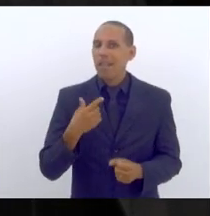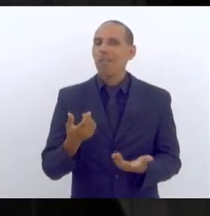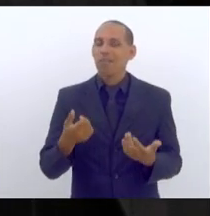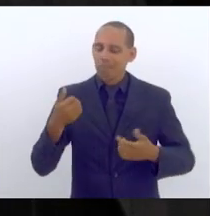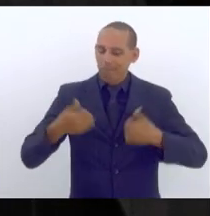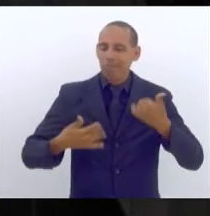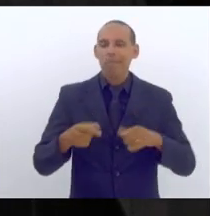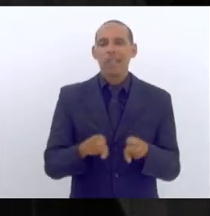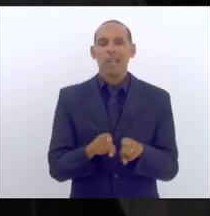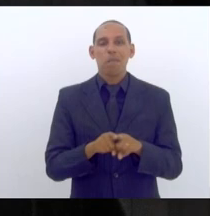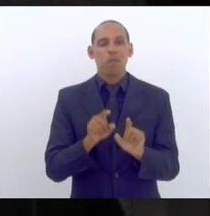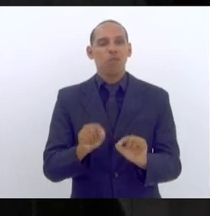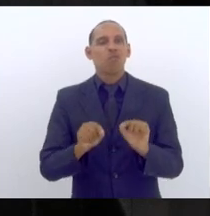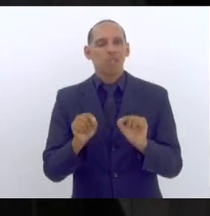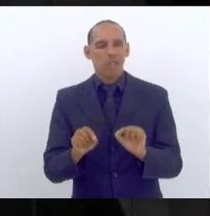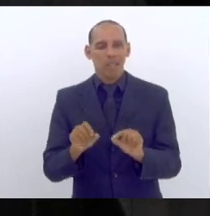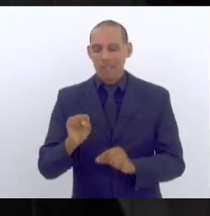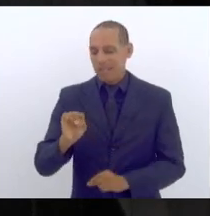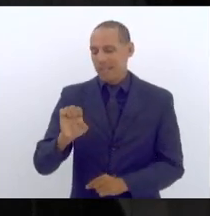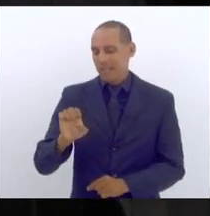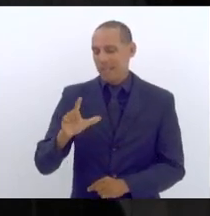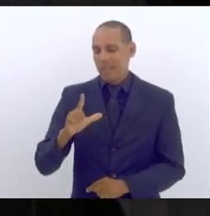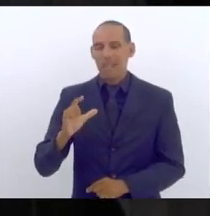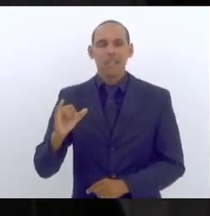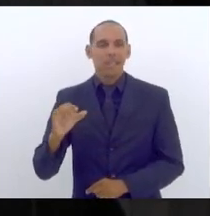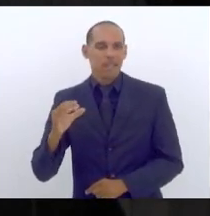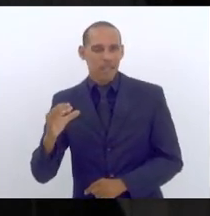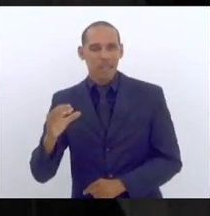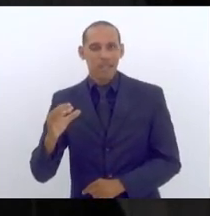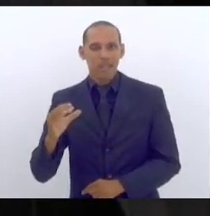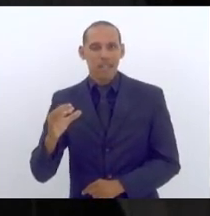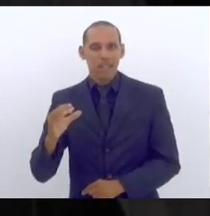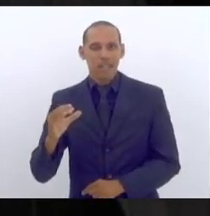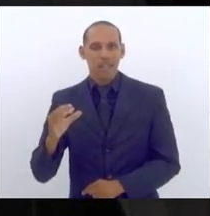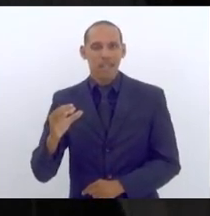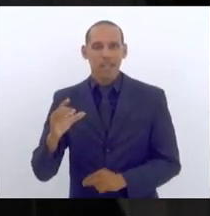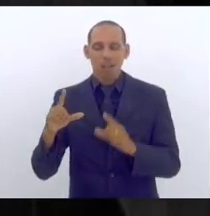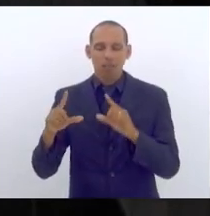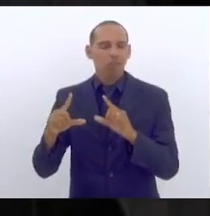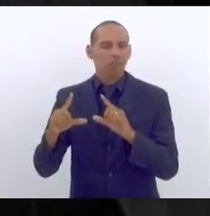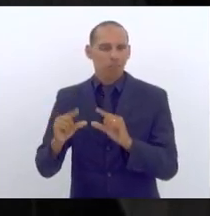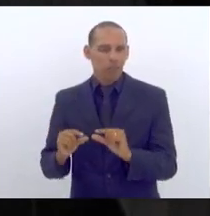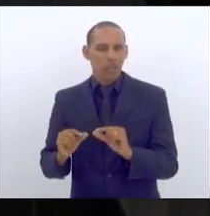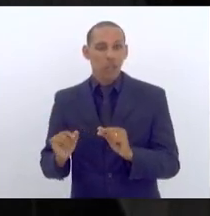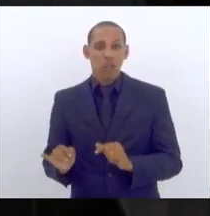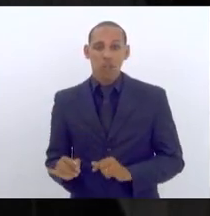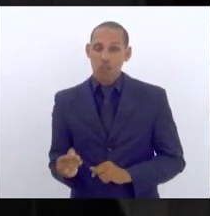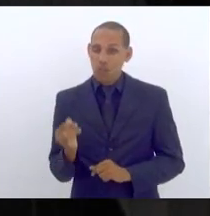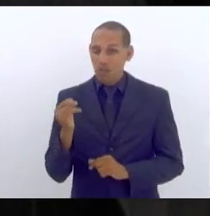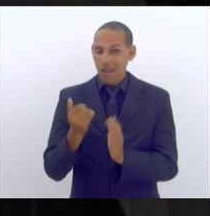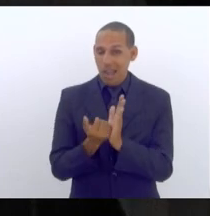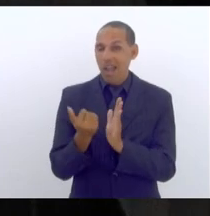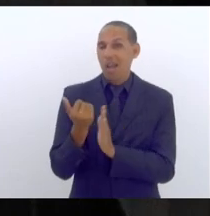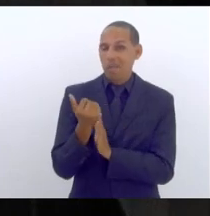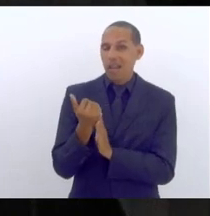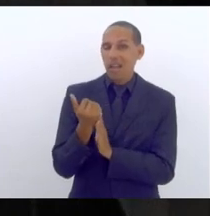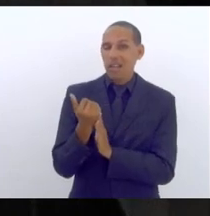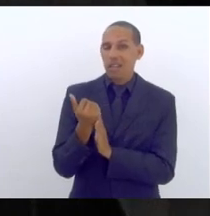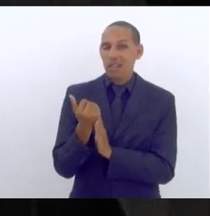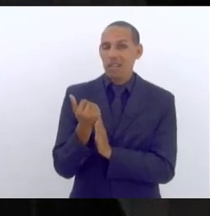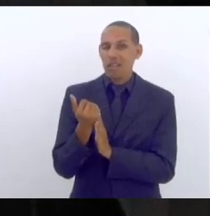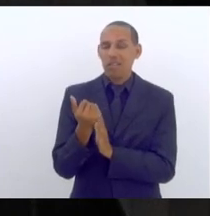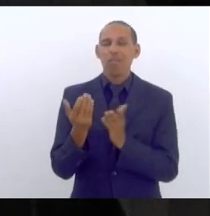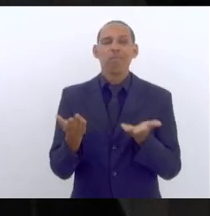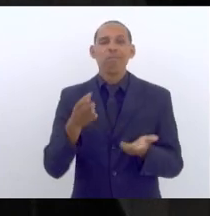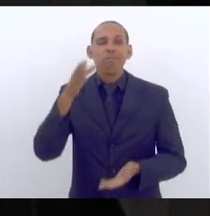que é sempre que a taxa SELIC por via de consequência subtraiofação tem o juro Real sobe o